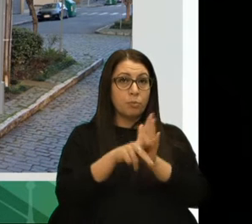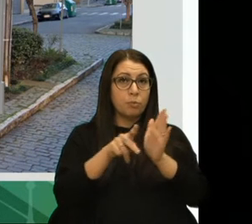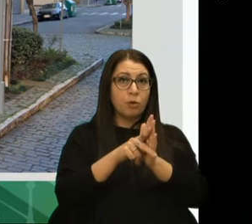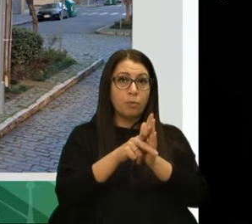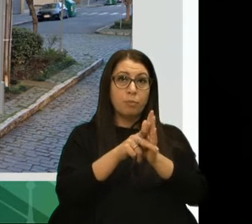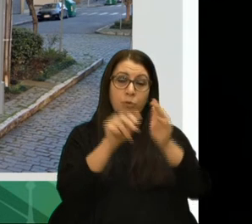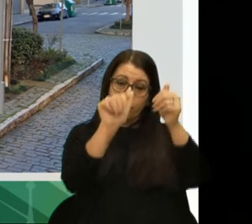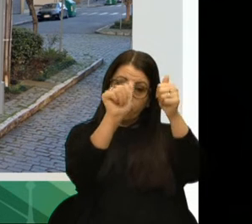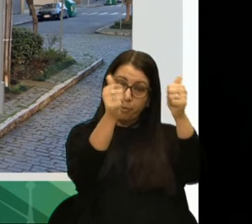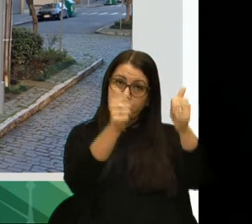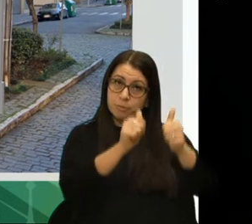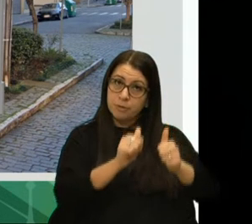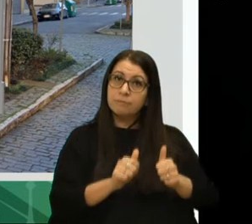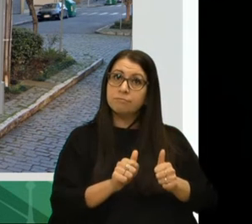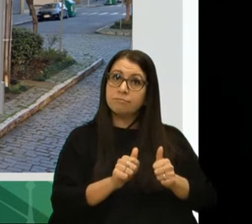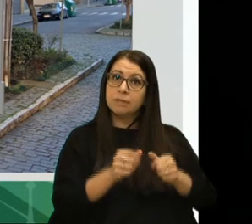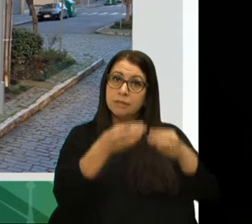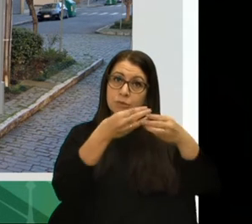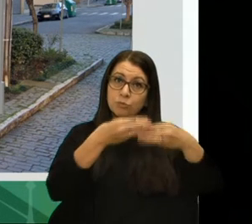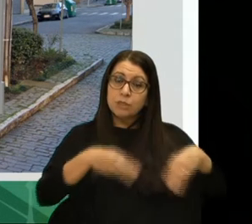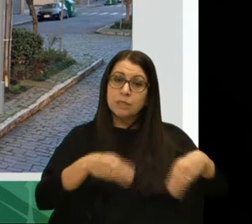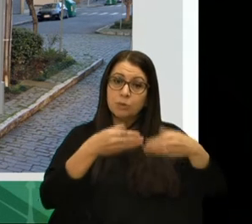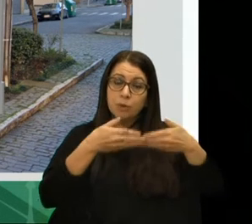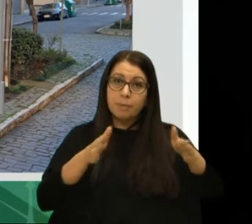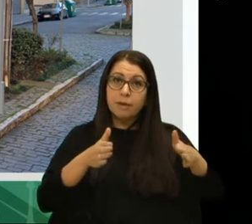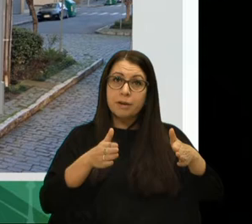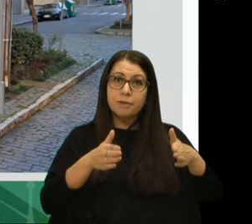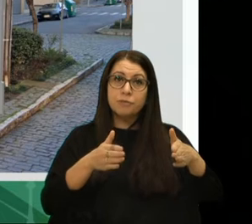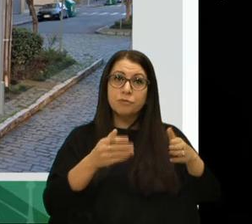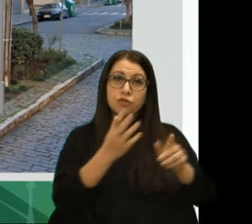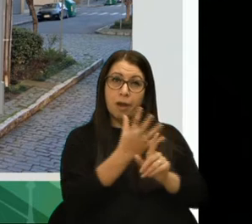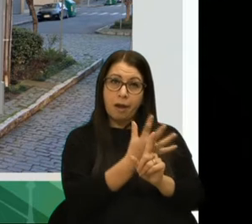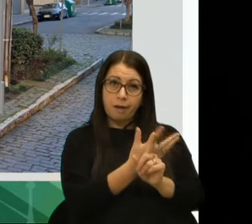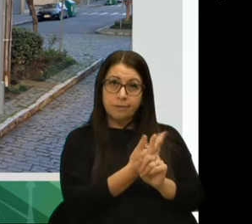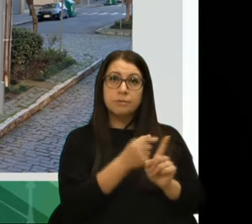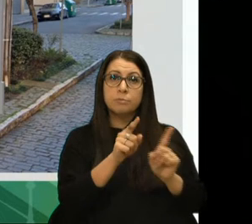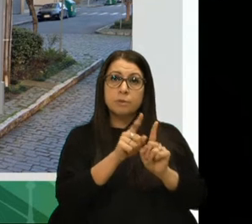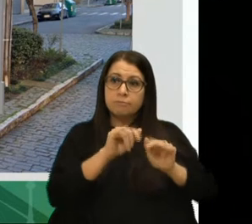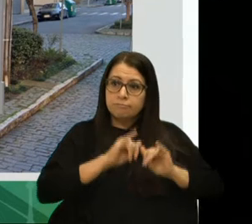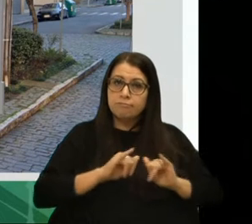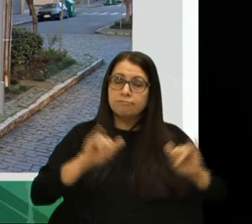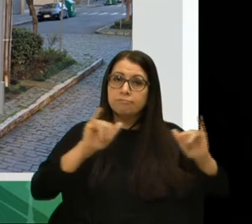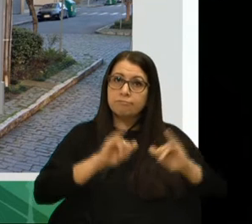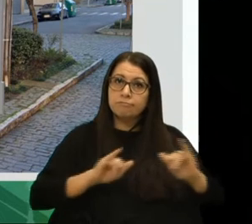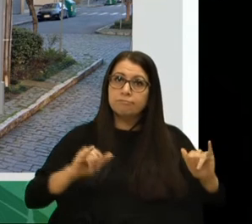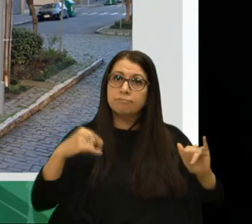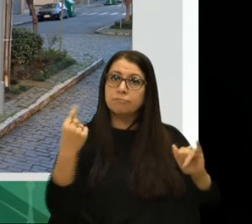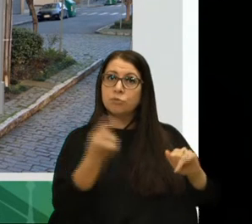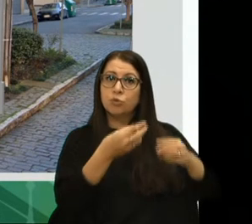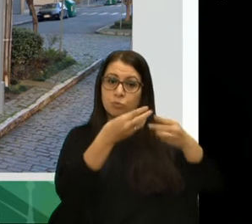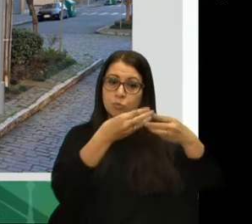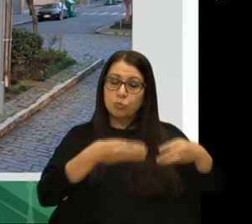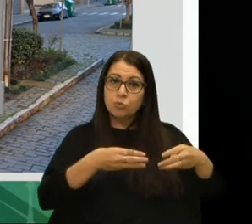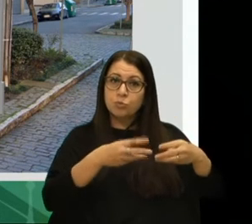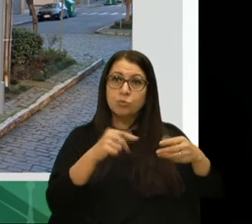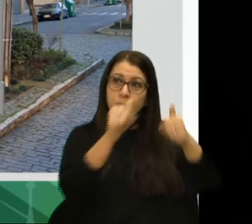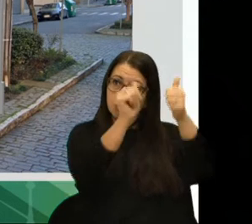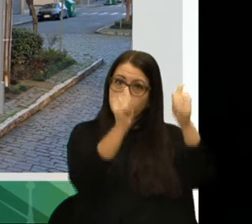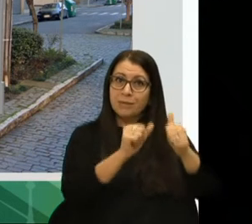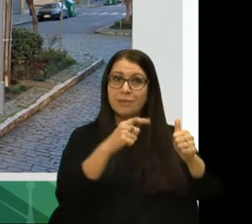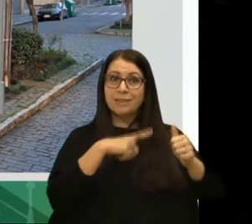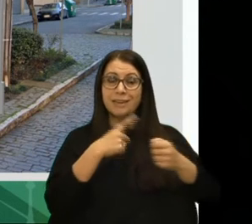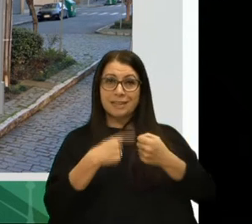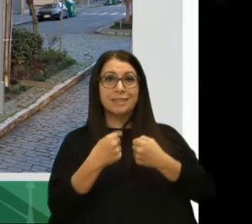monumento, esse museu aberto de arte, vai servir também para divulgarmos os monumentos que temos na cidade, como o